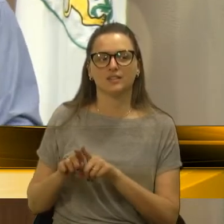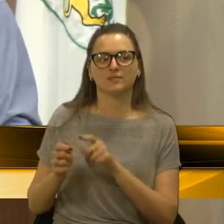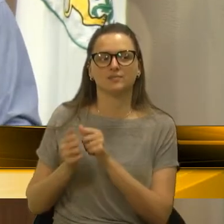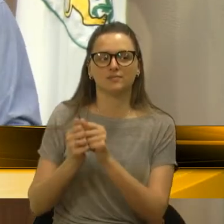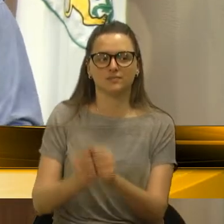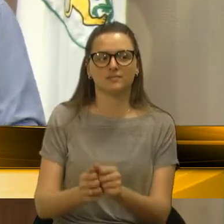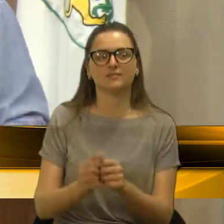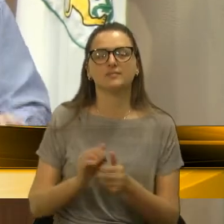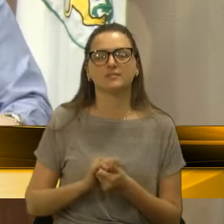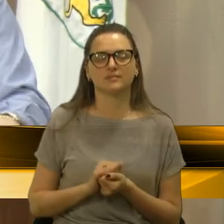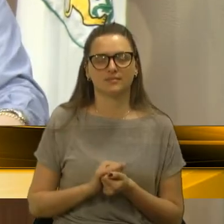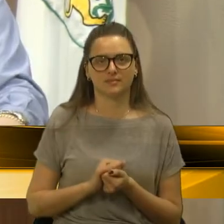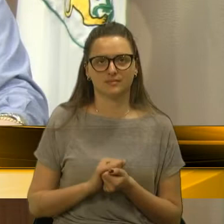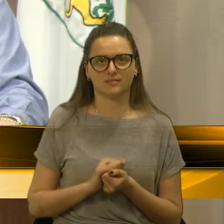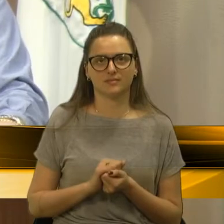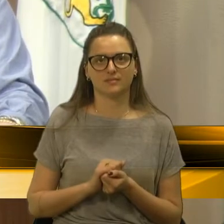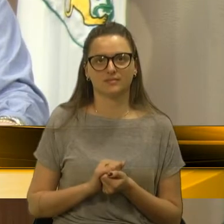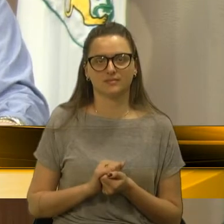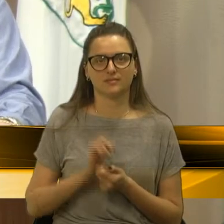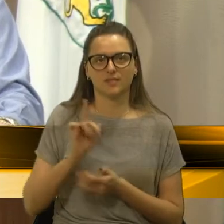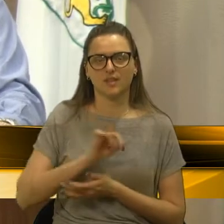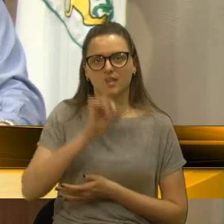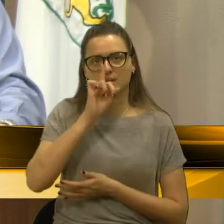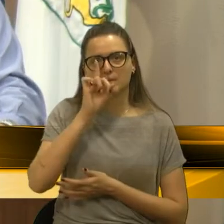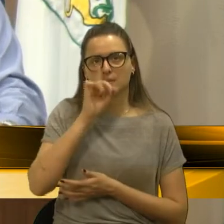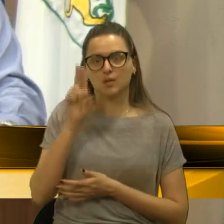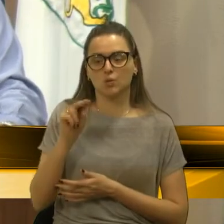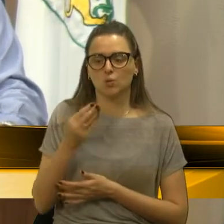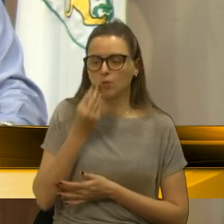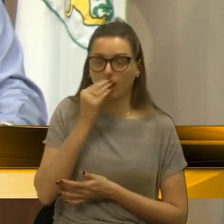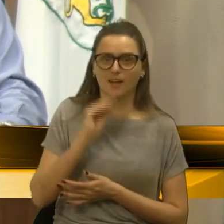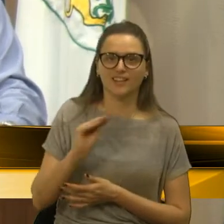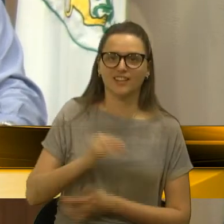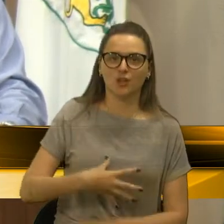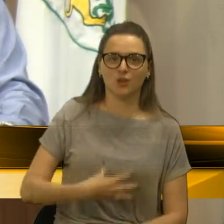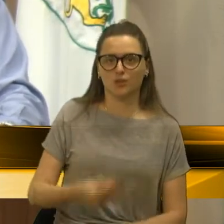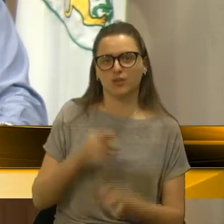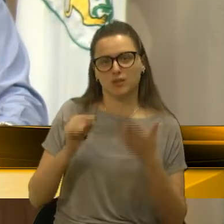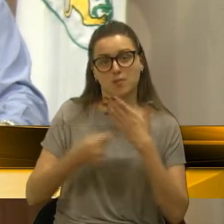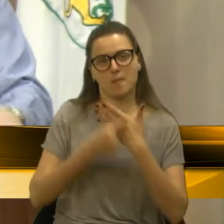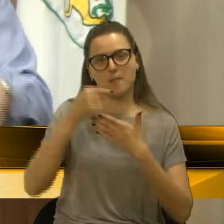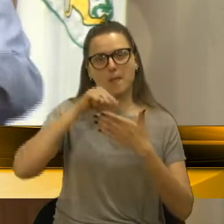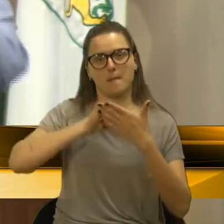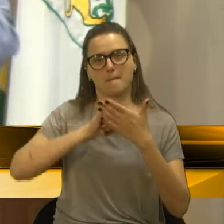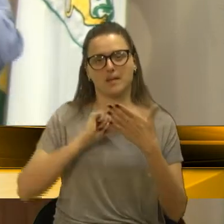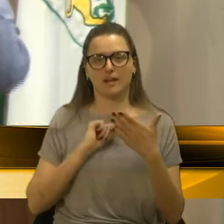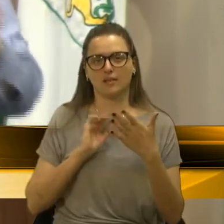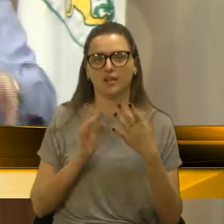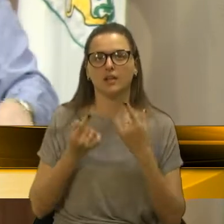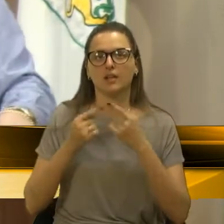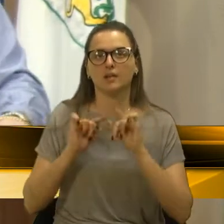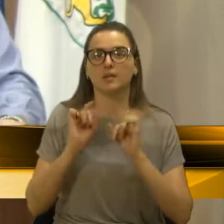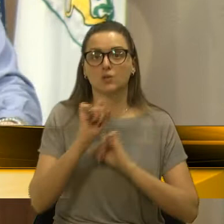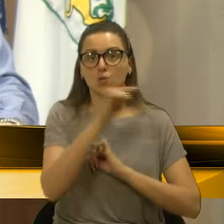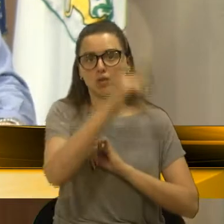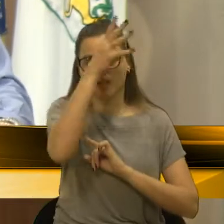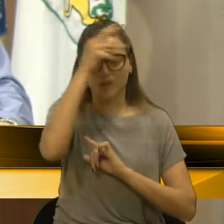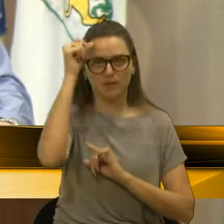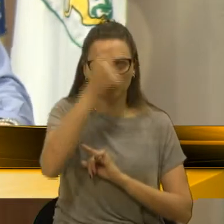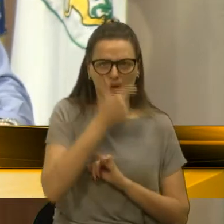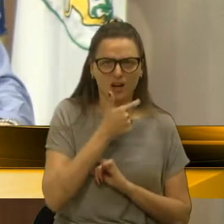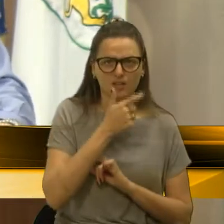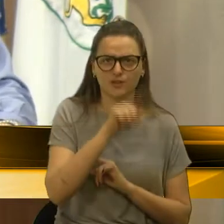Tem sempre aquele... Diz que a mãe nunca nega o filho, né? Então, acho que o que eles estão achando que eles fizeram o